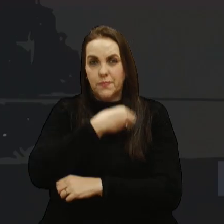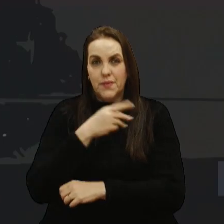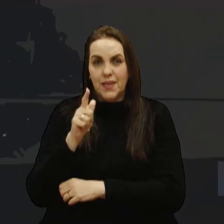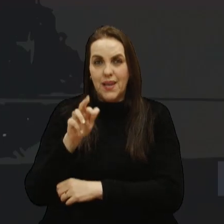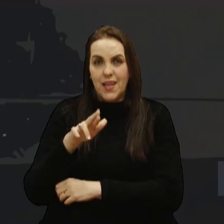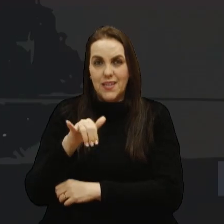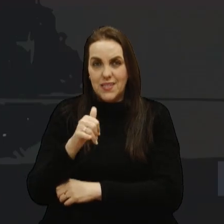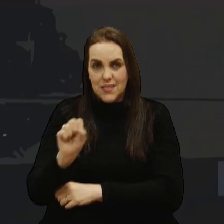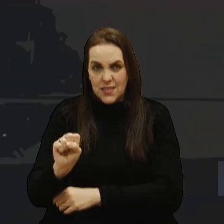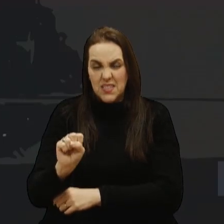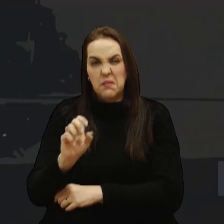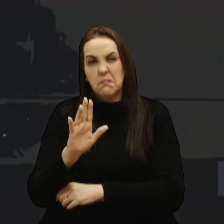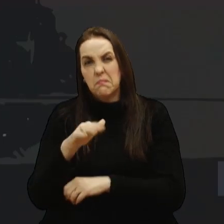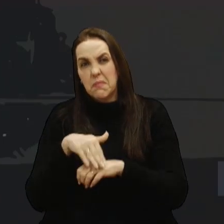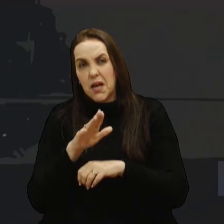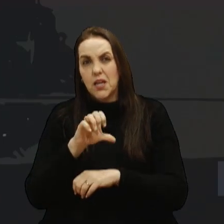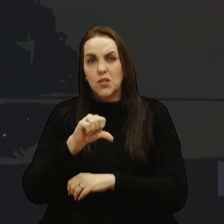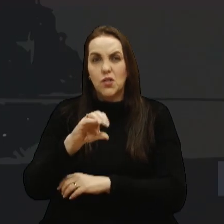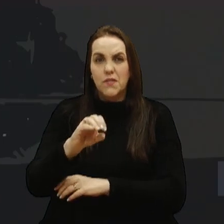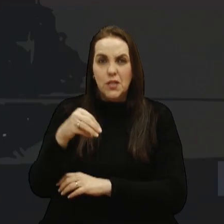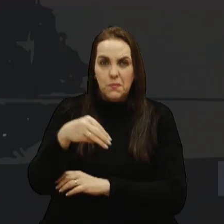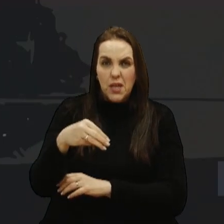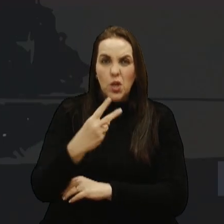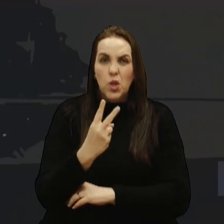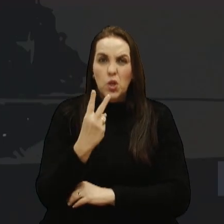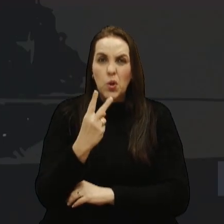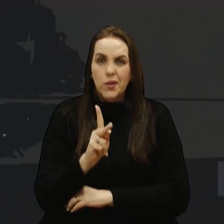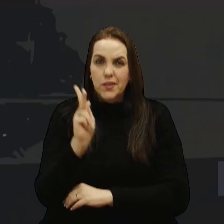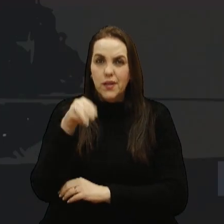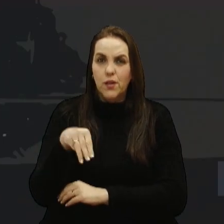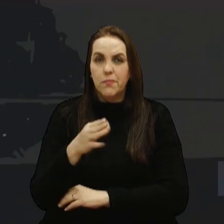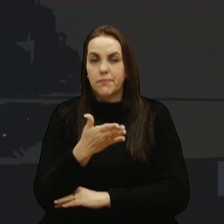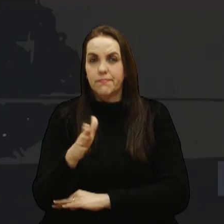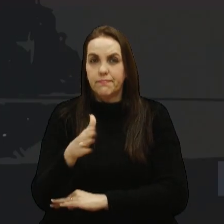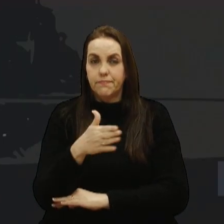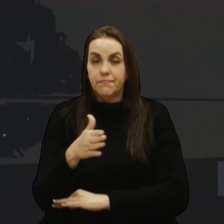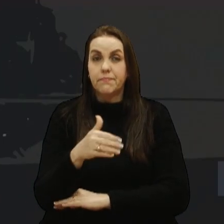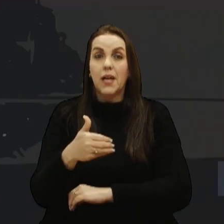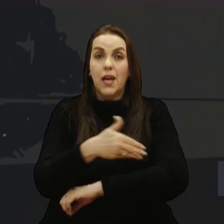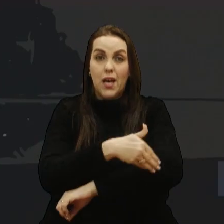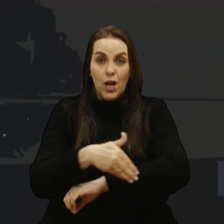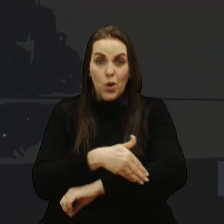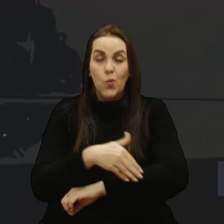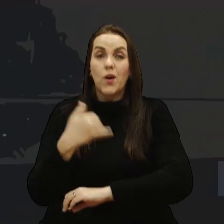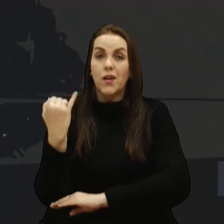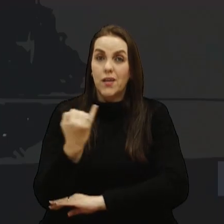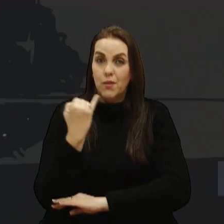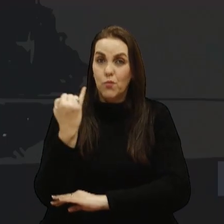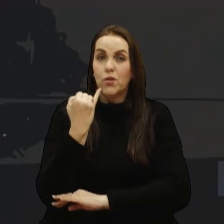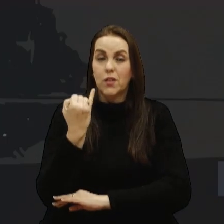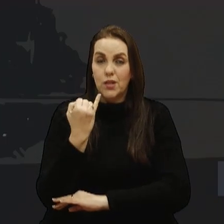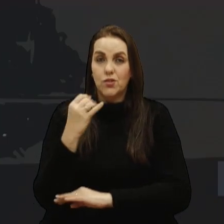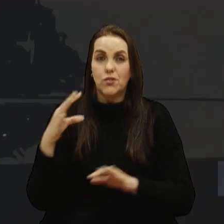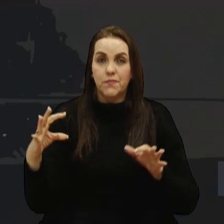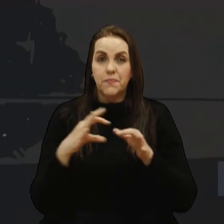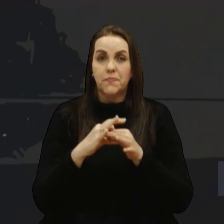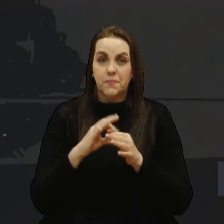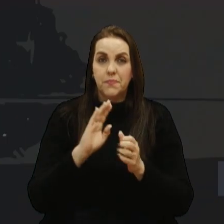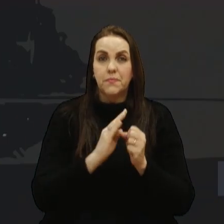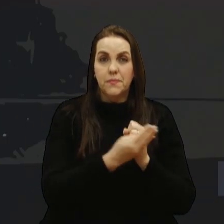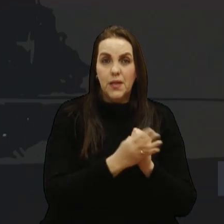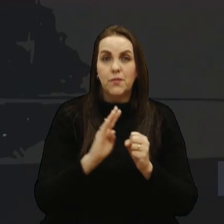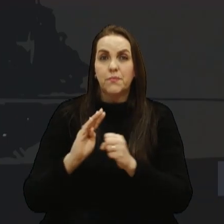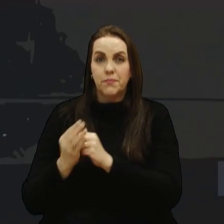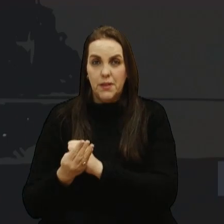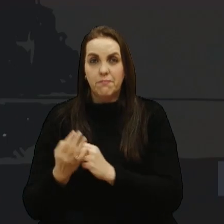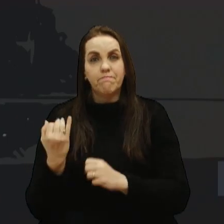metros. Deve dar uns 2 quilômetros, mais ou menos. Essa via de extrema importância, é uma ligação de 2 bairros de extrema